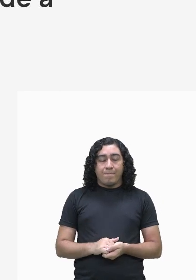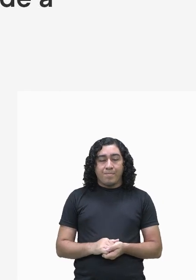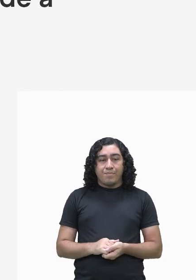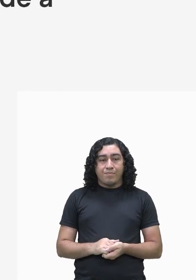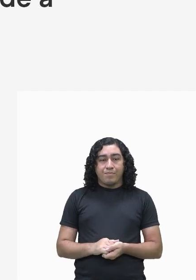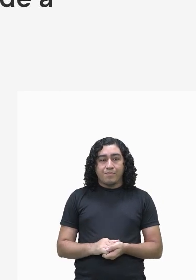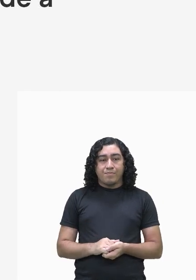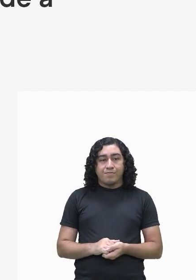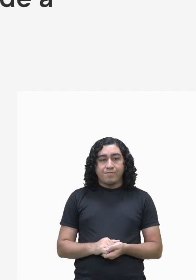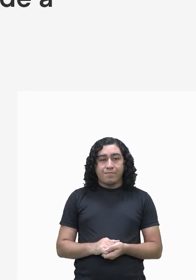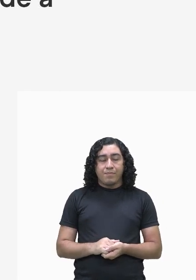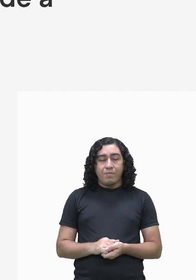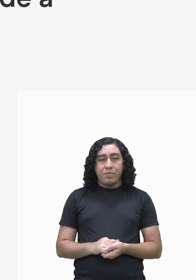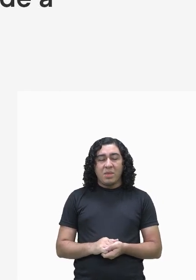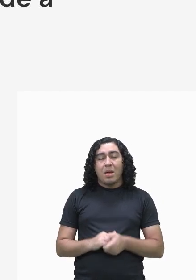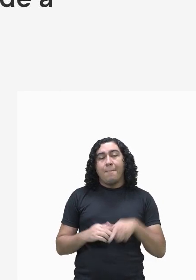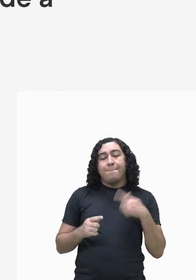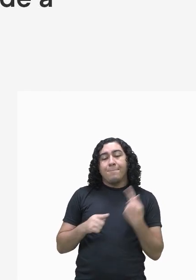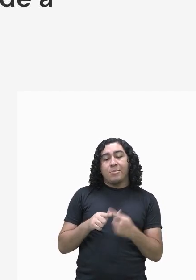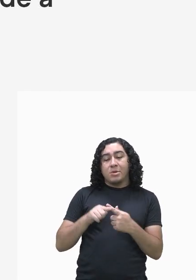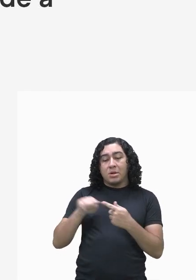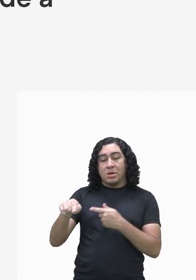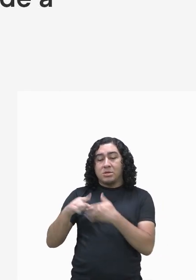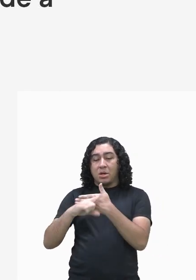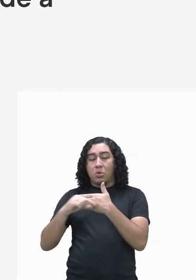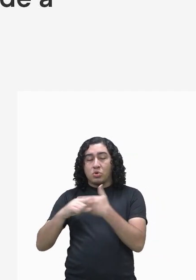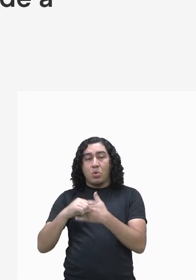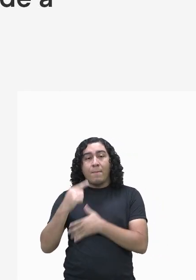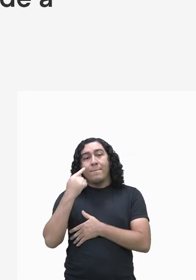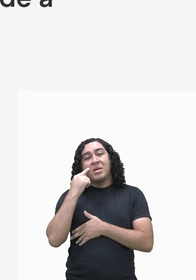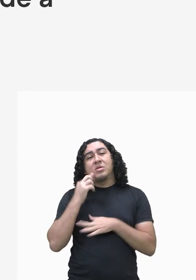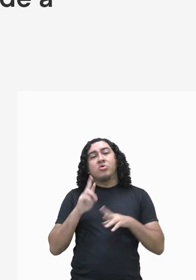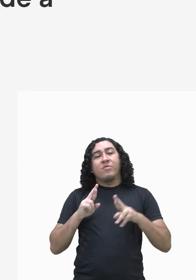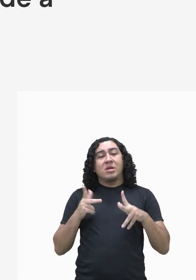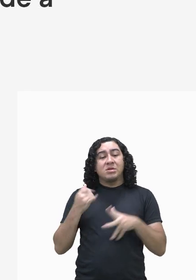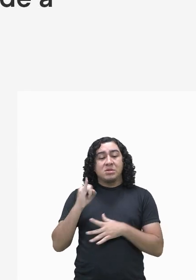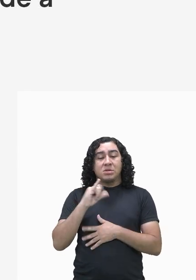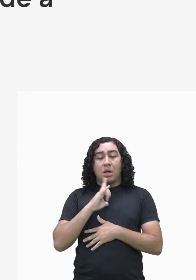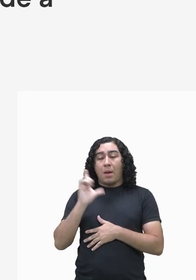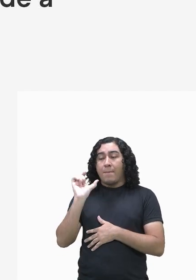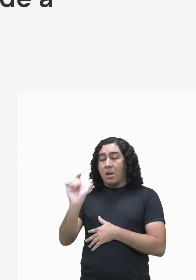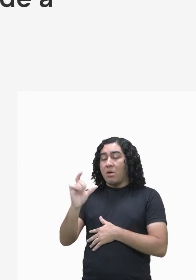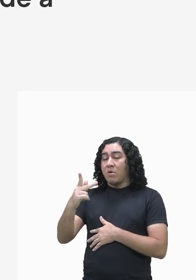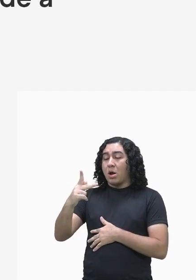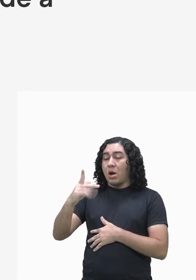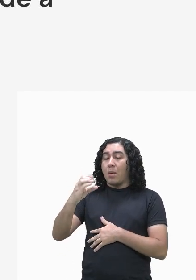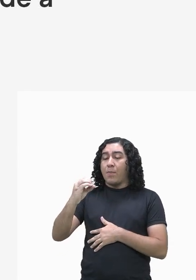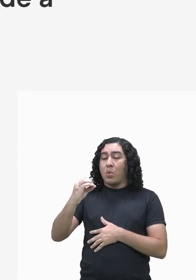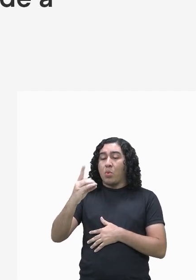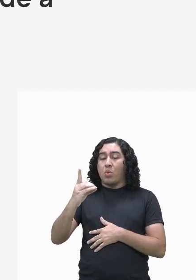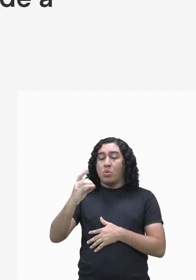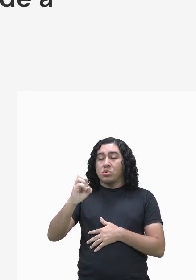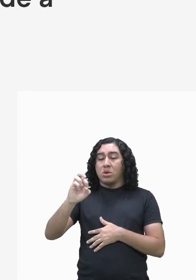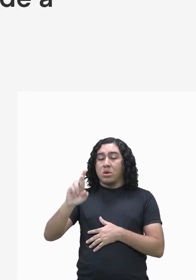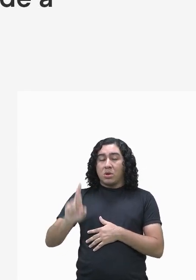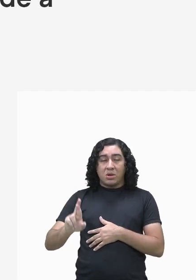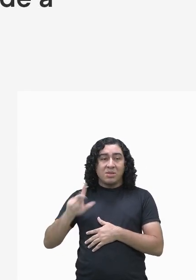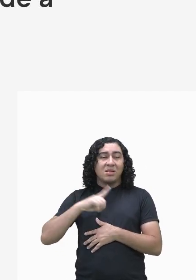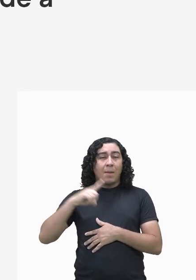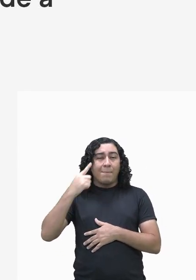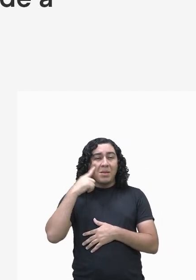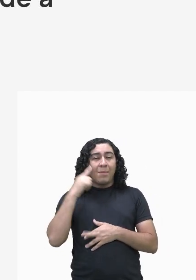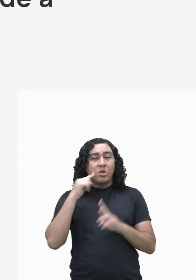quê? Porque ele pensa diferente, ele traz aquele ponto de contribuição aí que